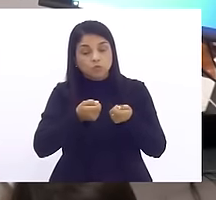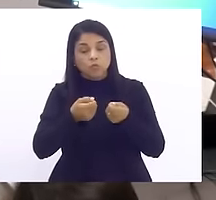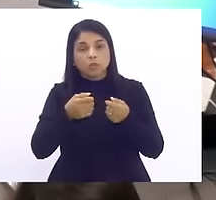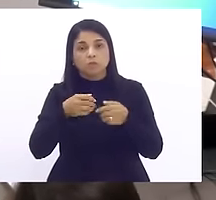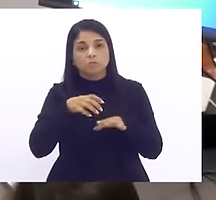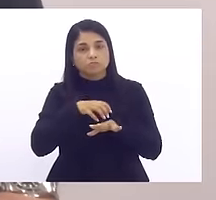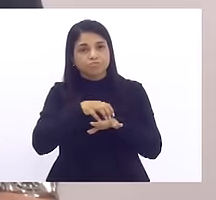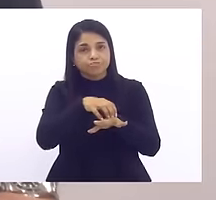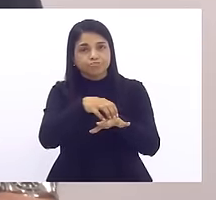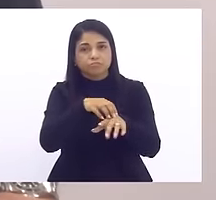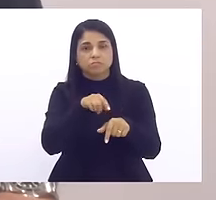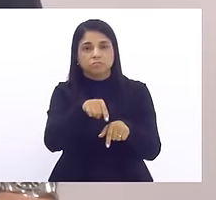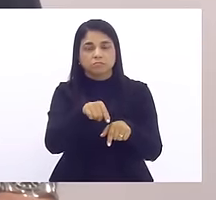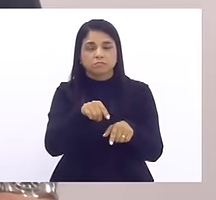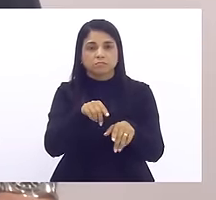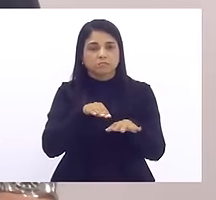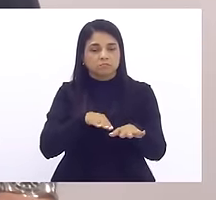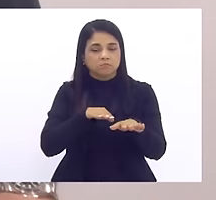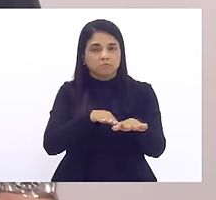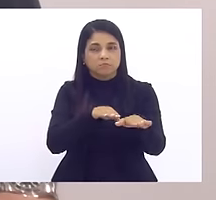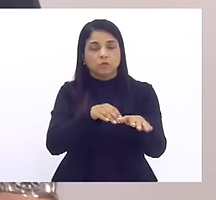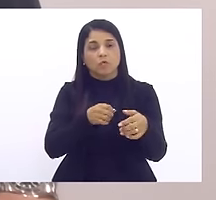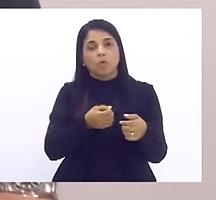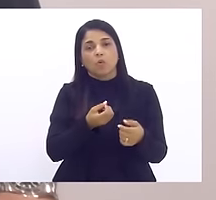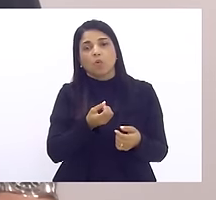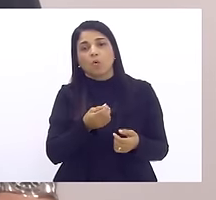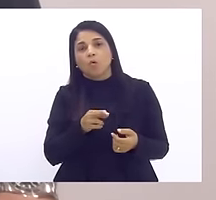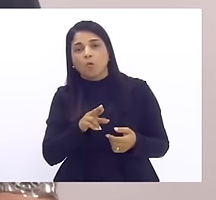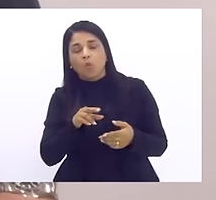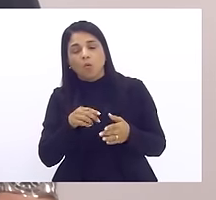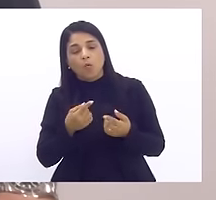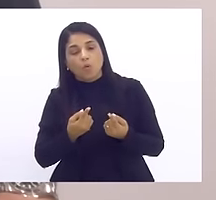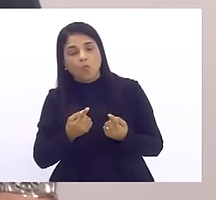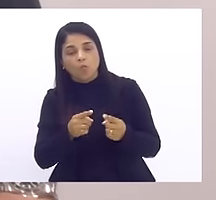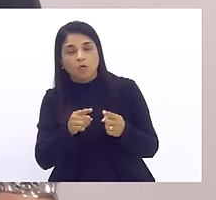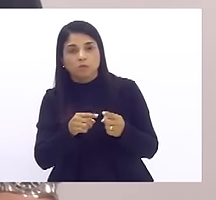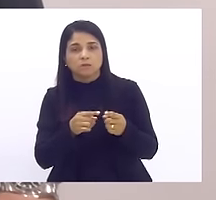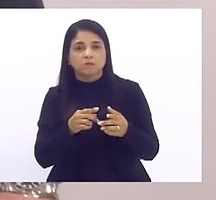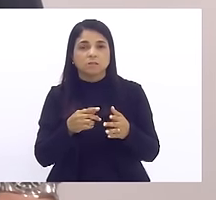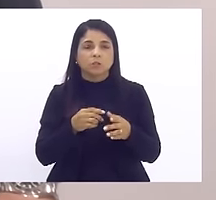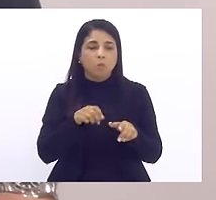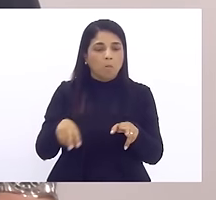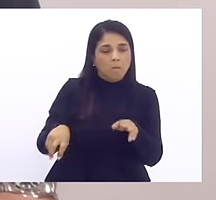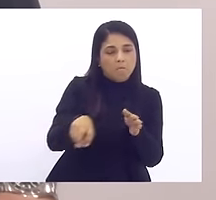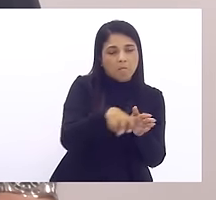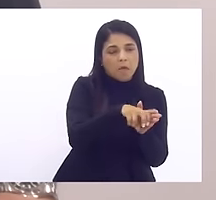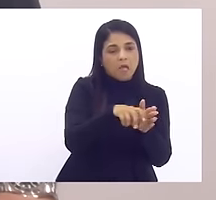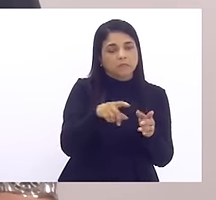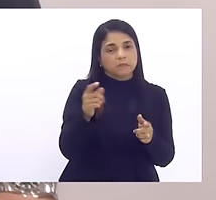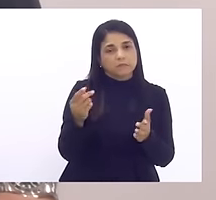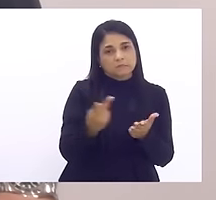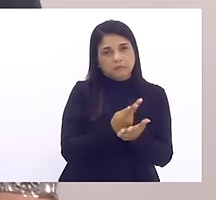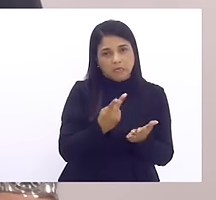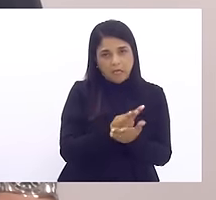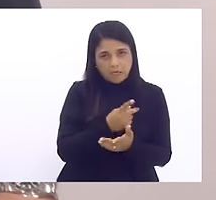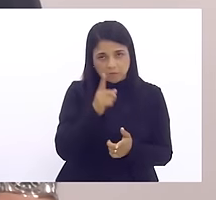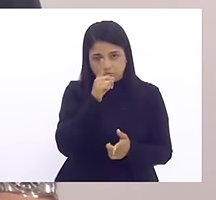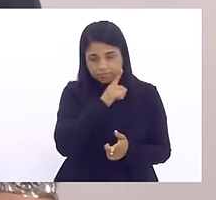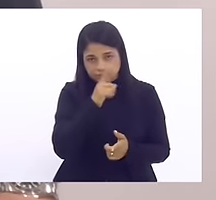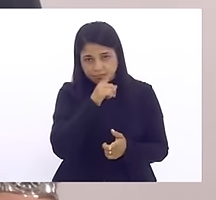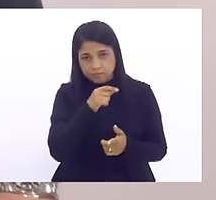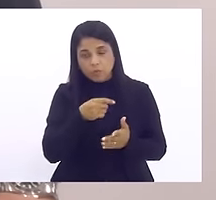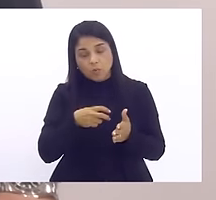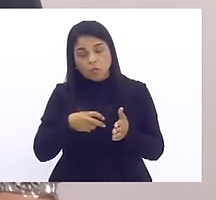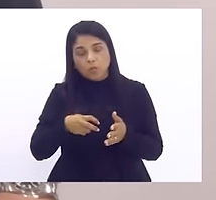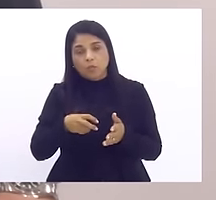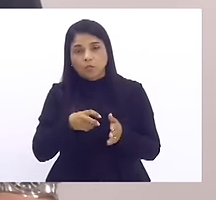fazer manobras contra a legislação do trânsito a parada irregular o estacionamento irregular ou se ele pode